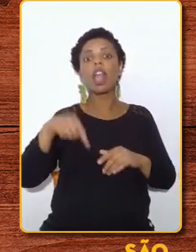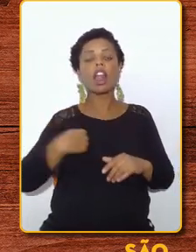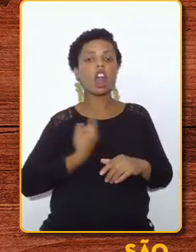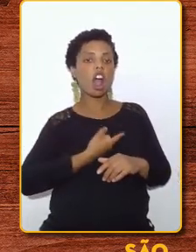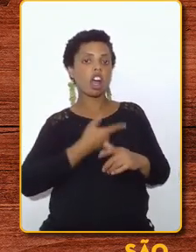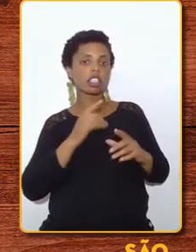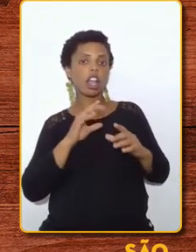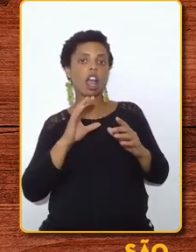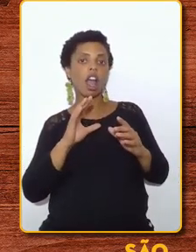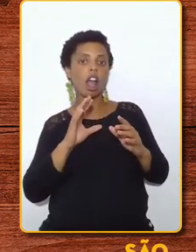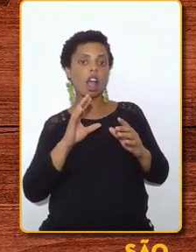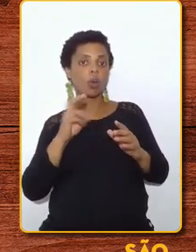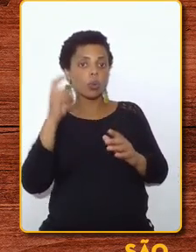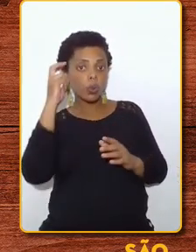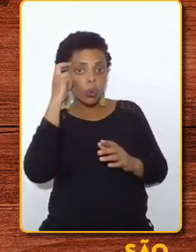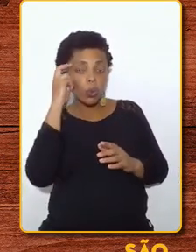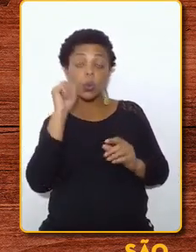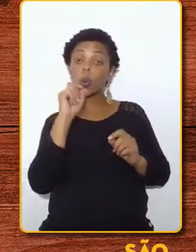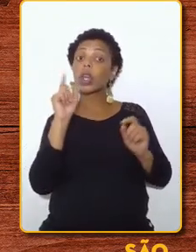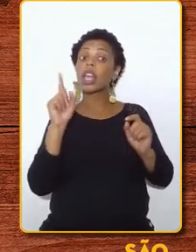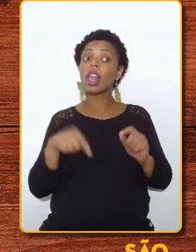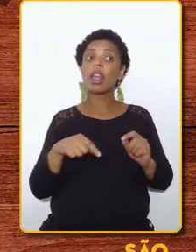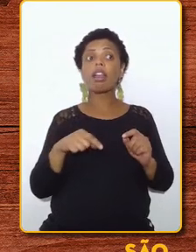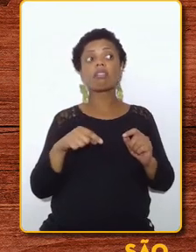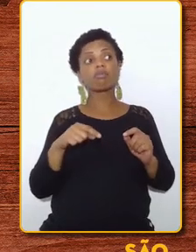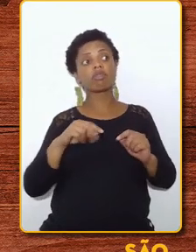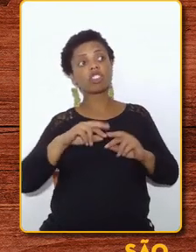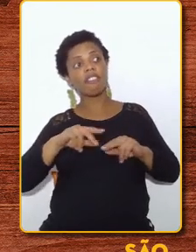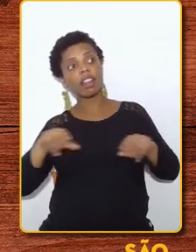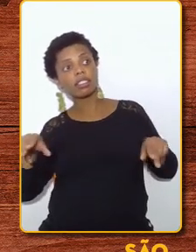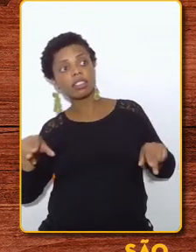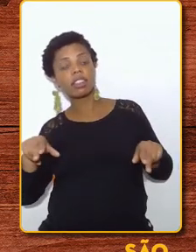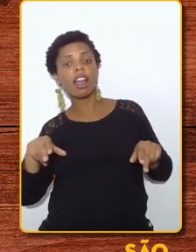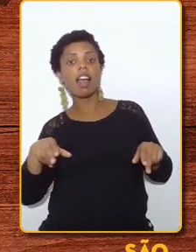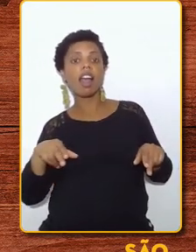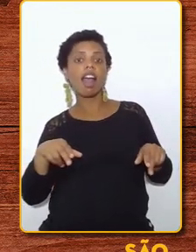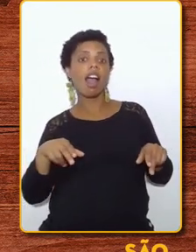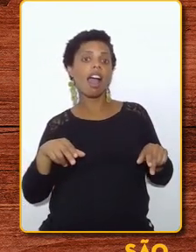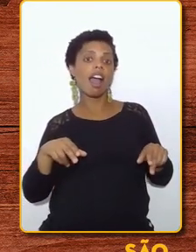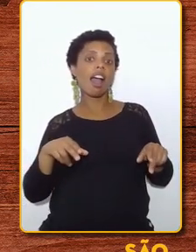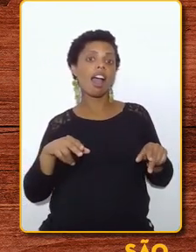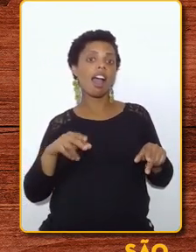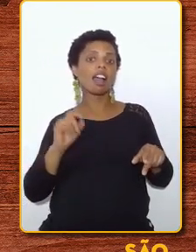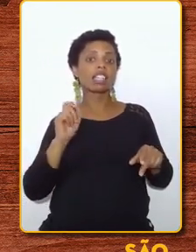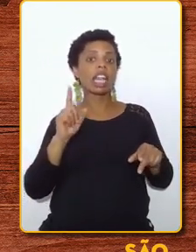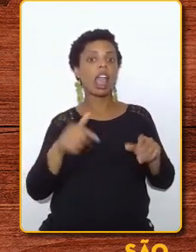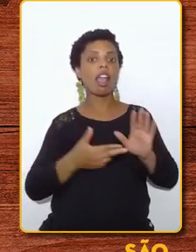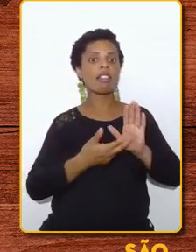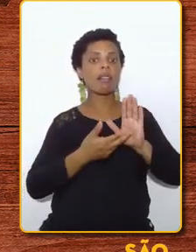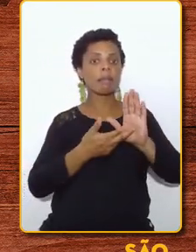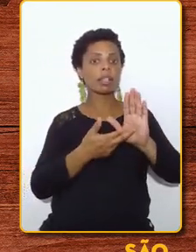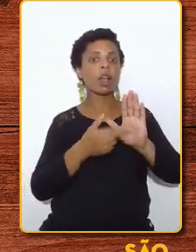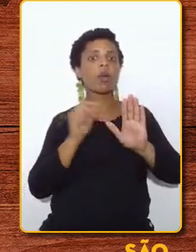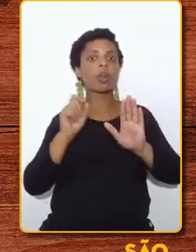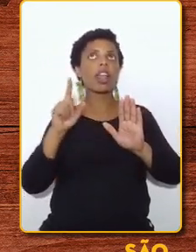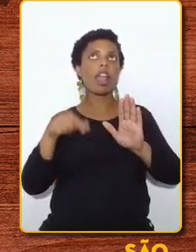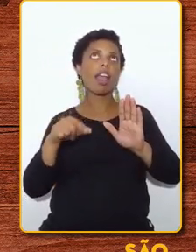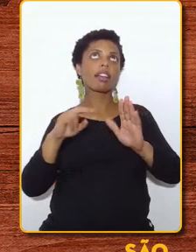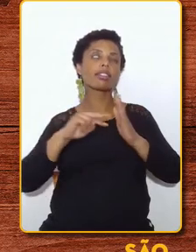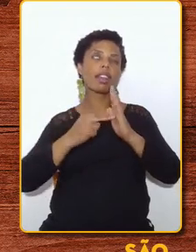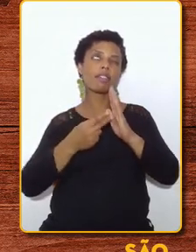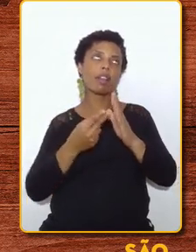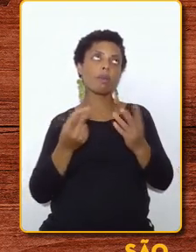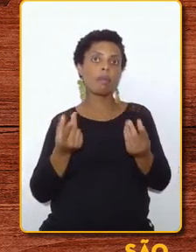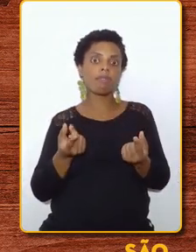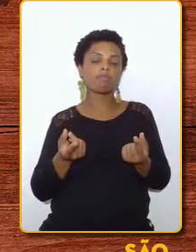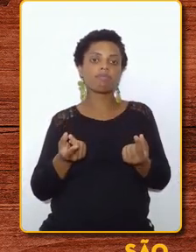que pode ser diversidade e que é representativo do que seria uma fartura saudável. Né?